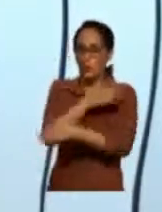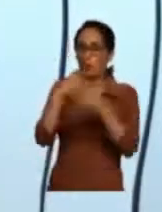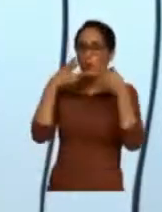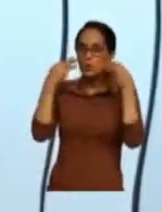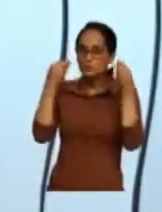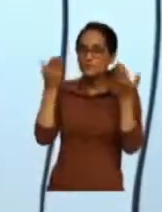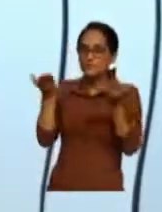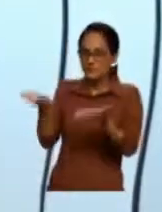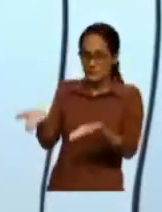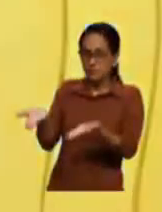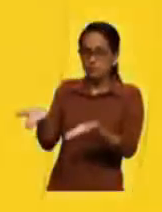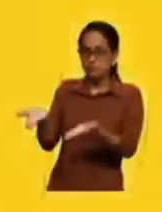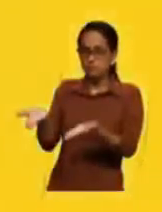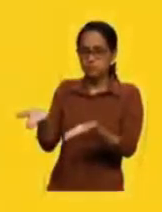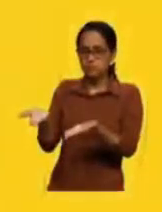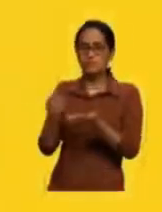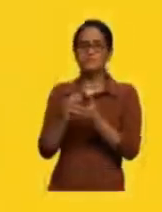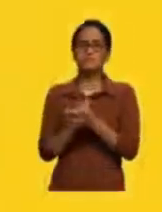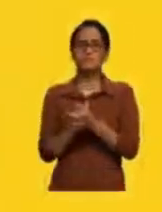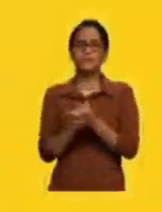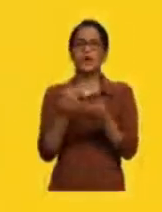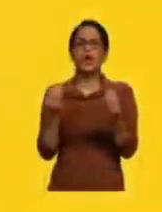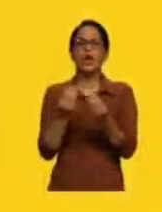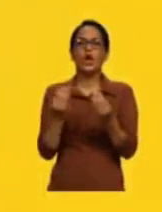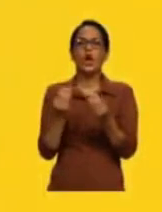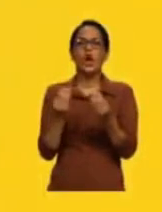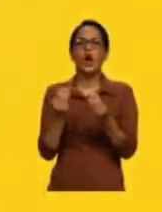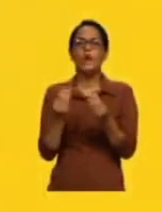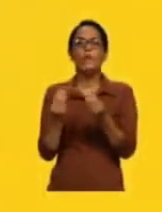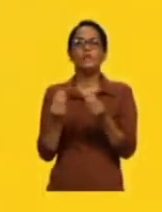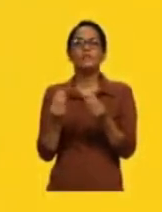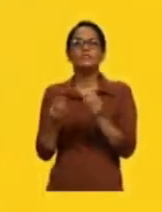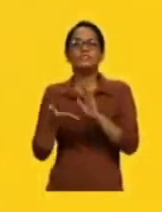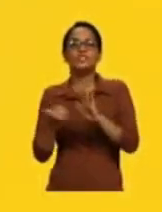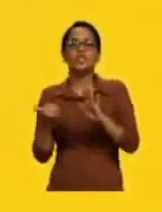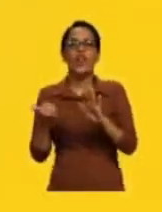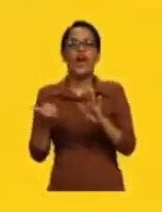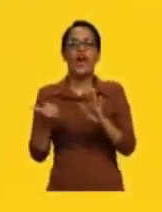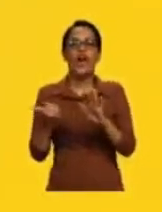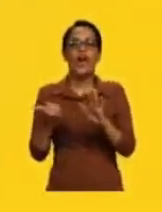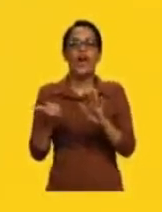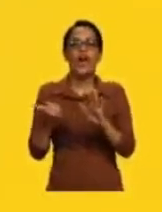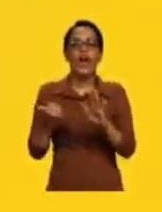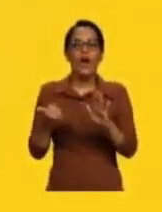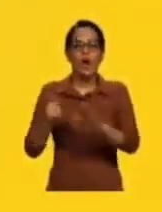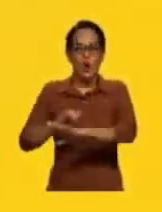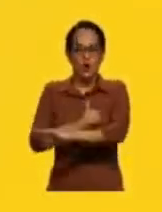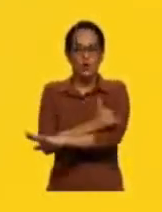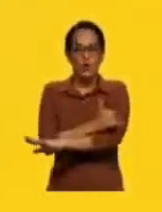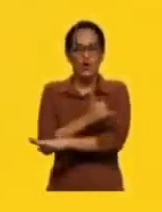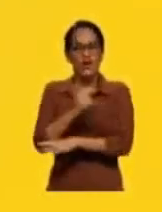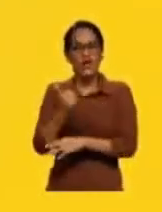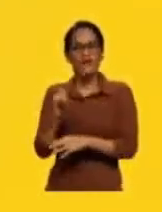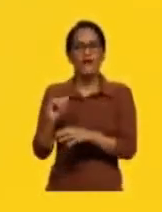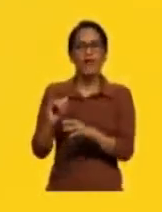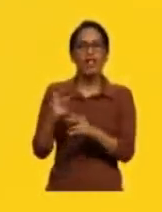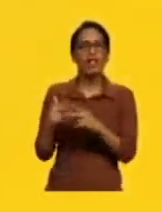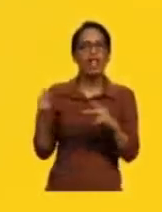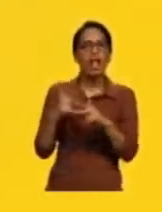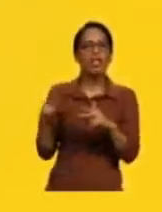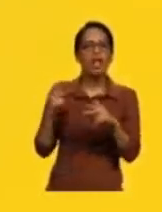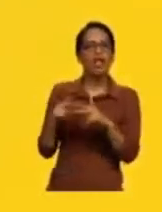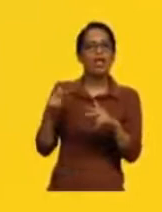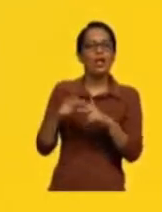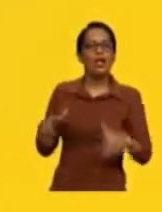eu não tenho como diminuir com essas banhas, o que eu faço? Vão amarrar ela, vão usar uma cinta, vão disfarçar. Só que